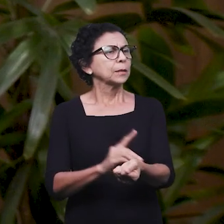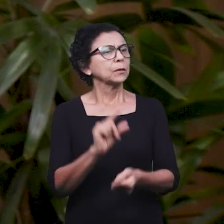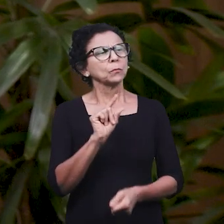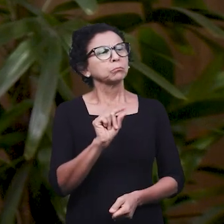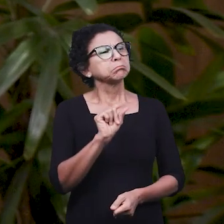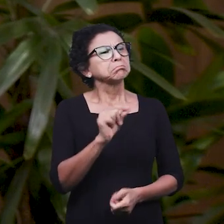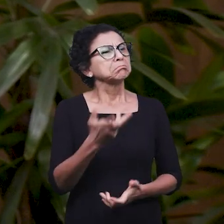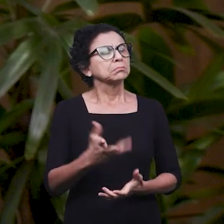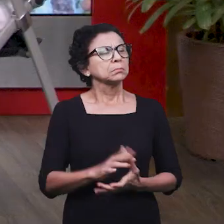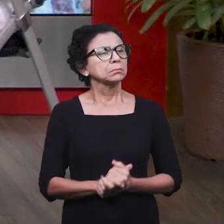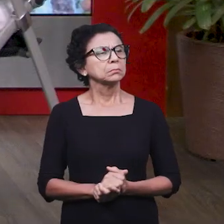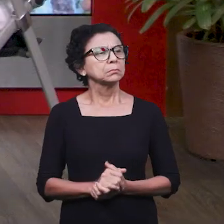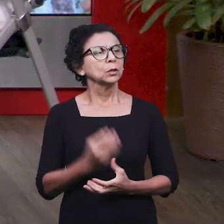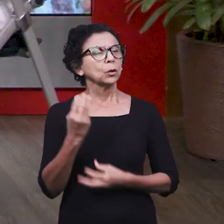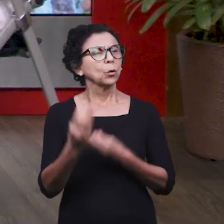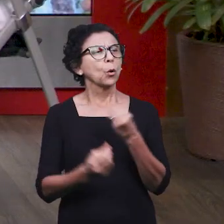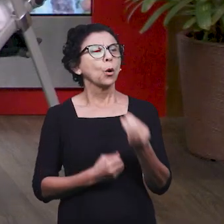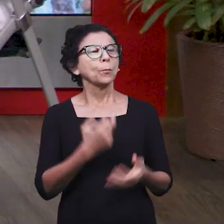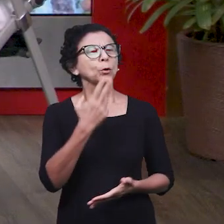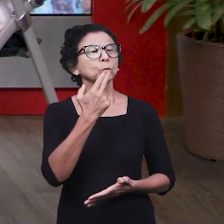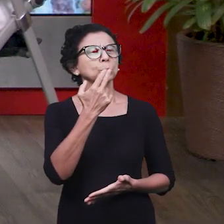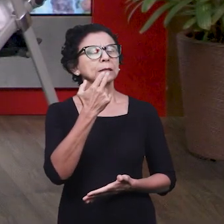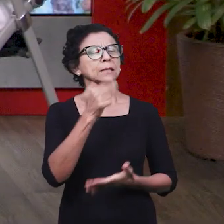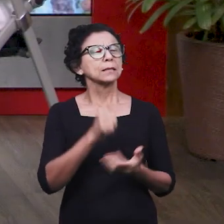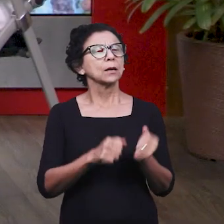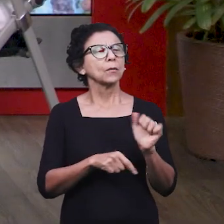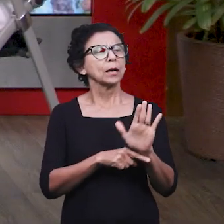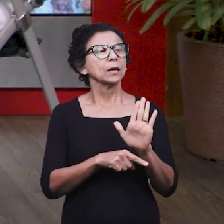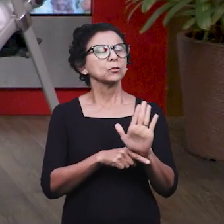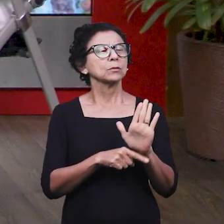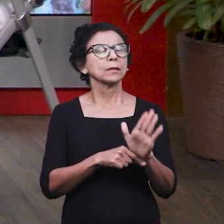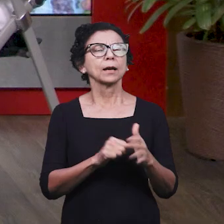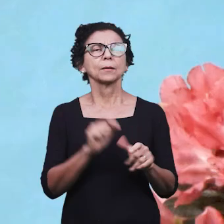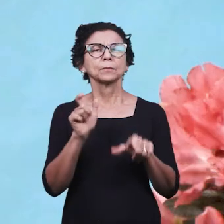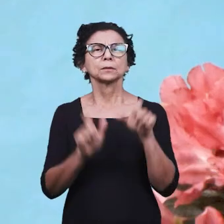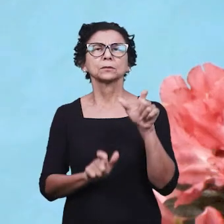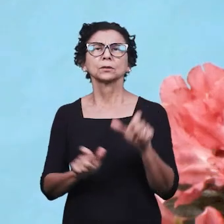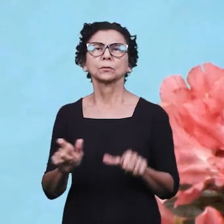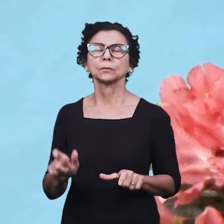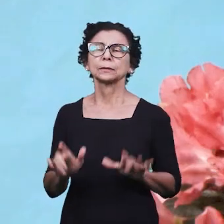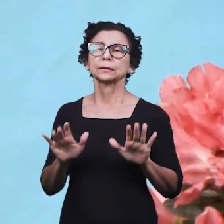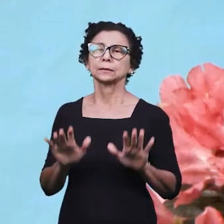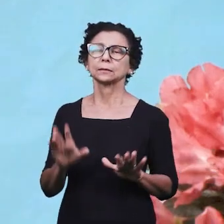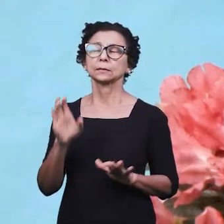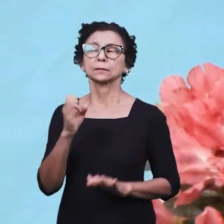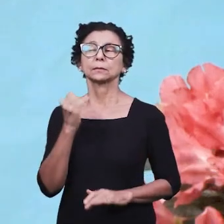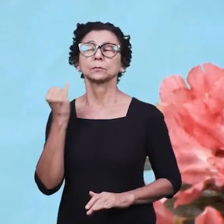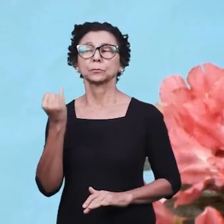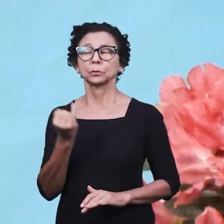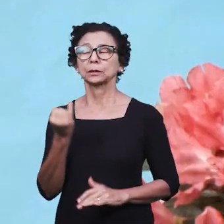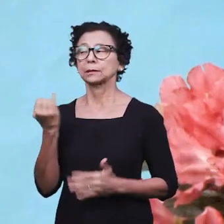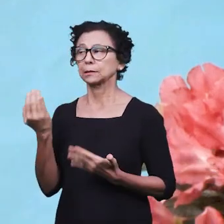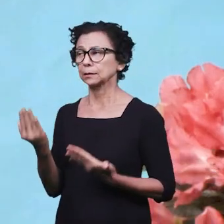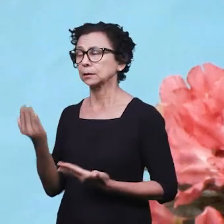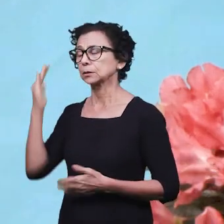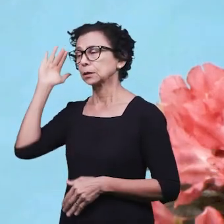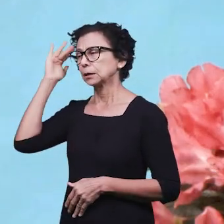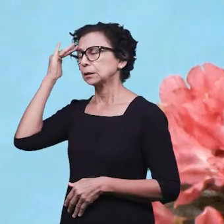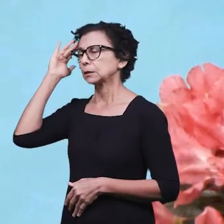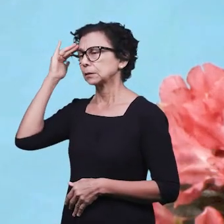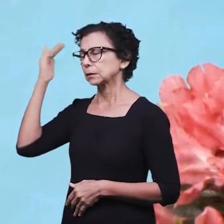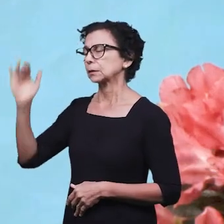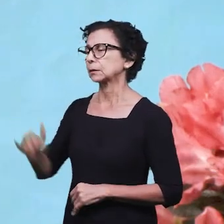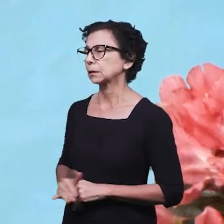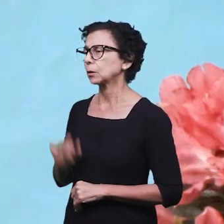como a nutrição pode nos ajudar, na vida das pessoas. É importante, Bruna, a gente entender